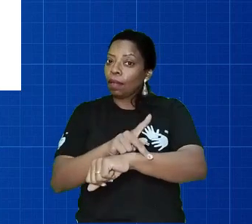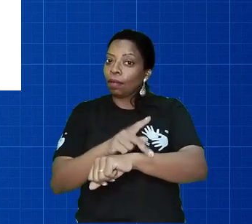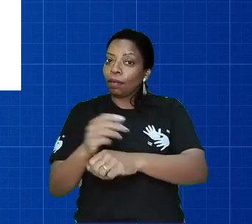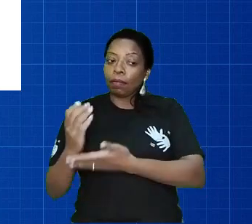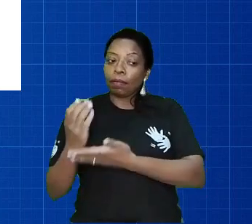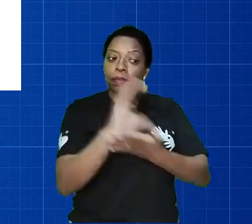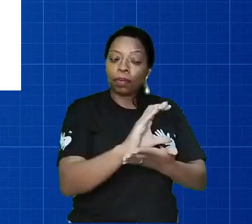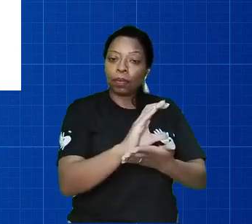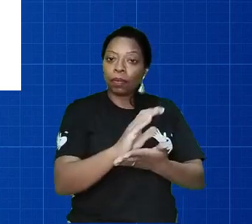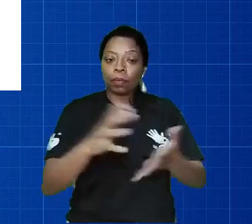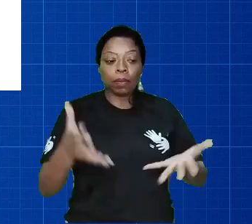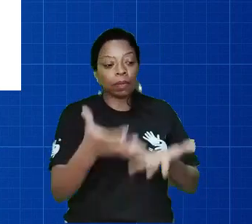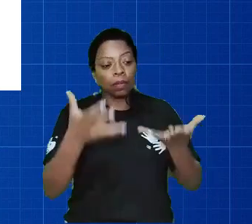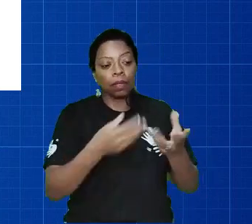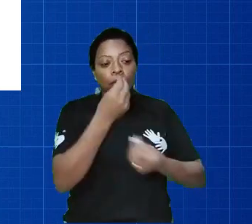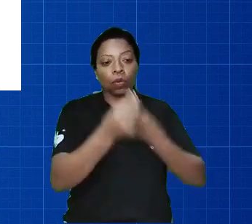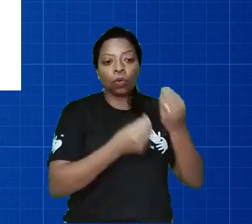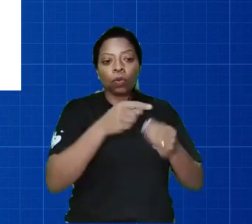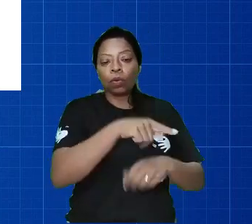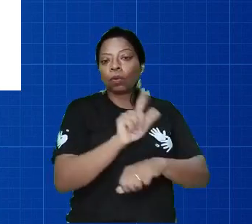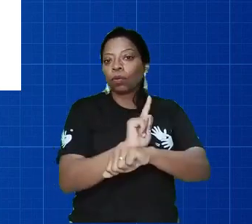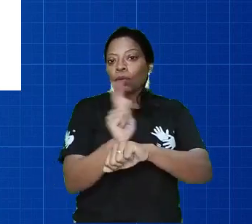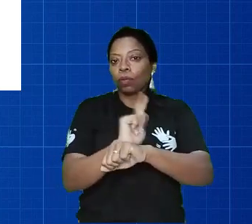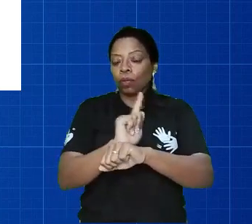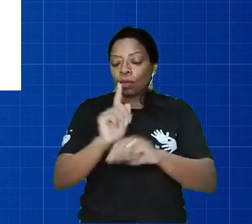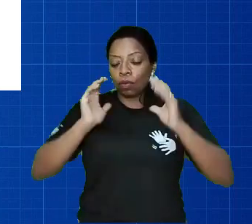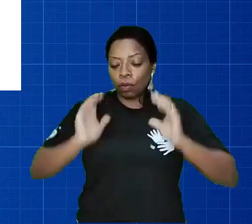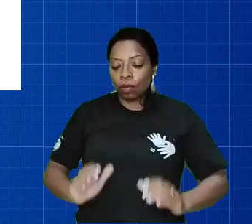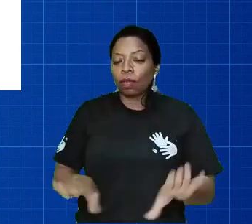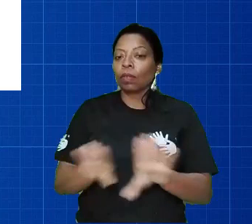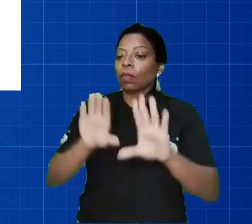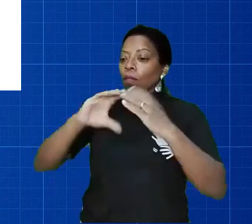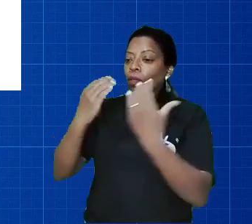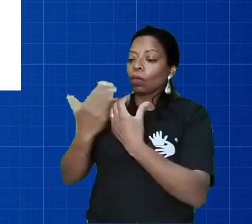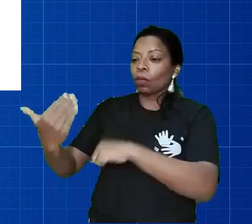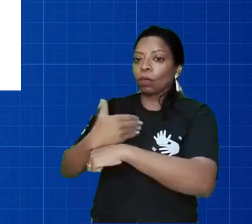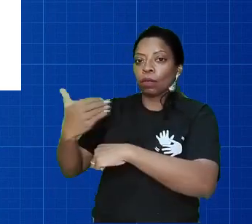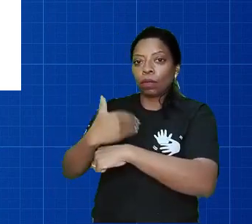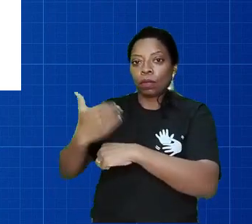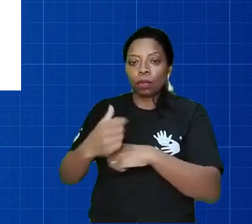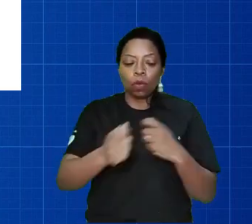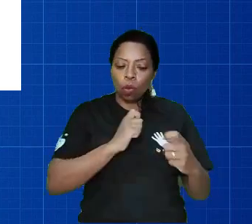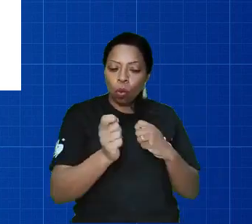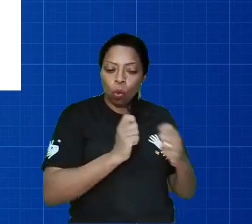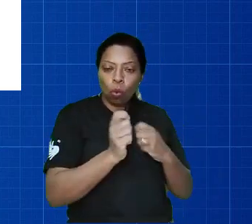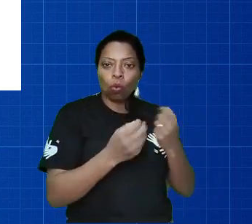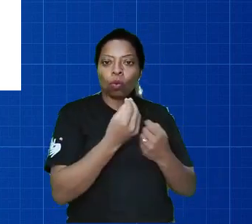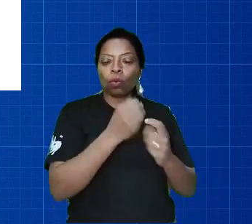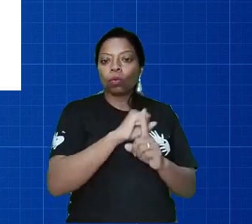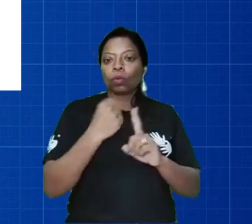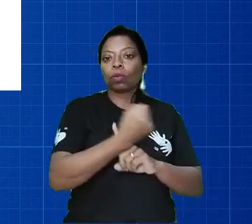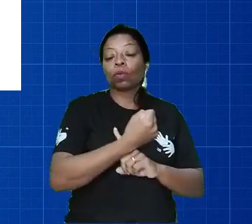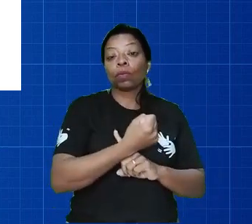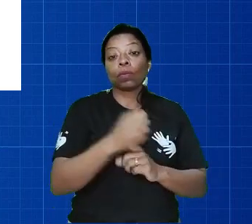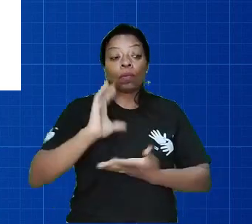a autogestão escolar e o exercício da cidadania com a participação da comunidade no controle social. Então, esses